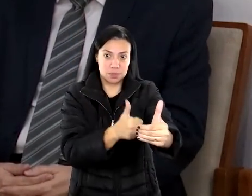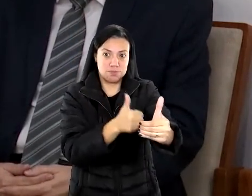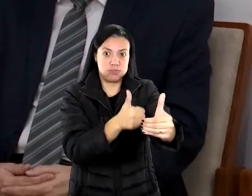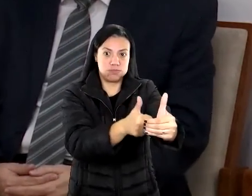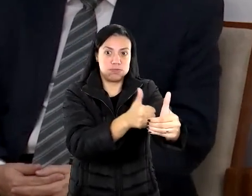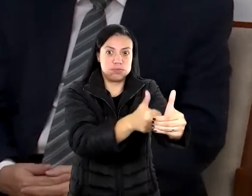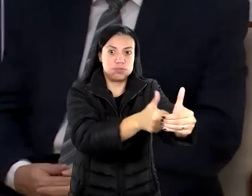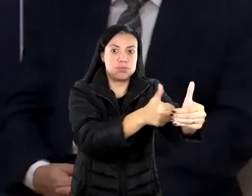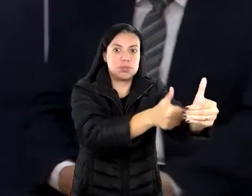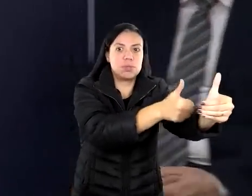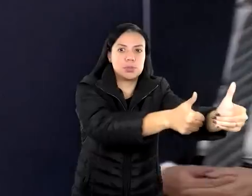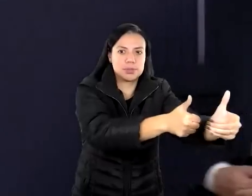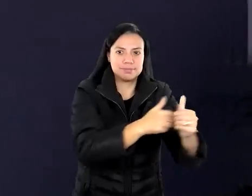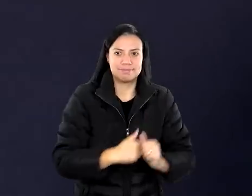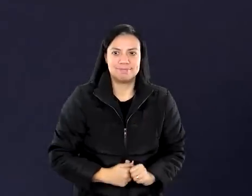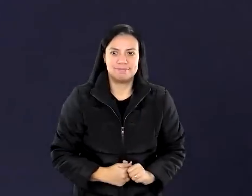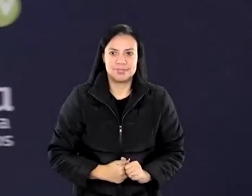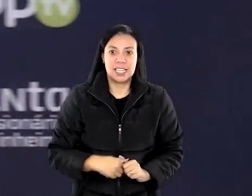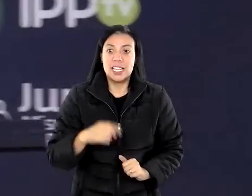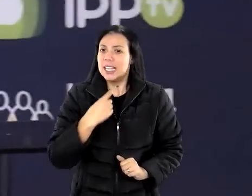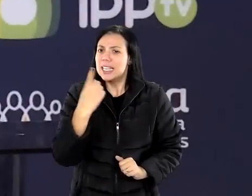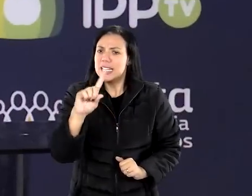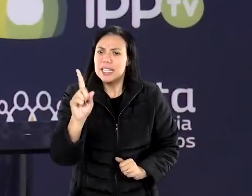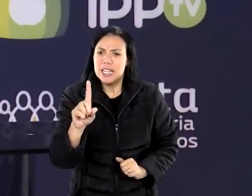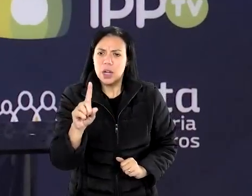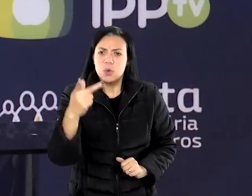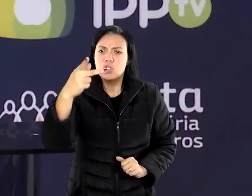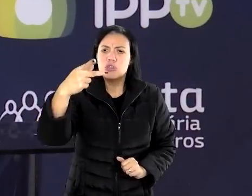Não é ser um discípulo do jeito que você quer.